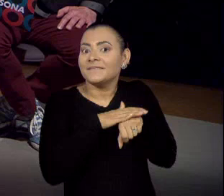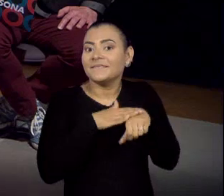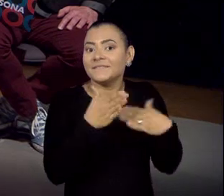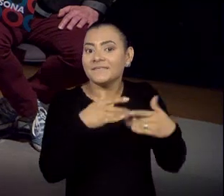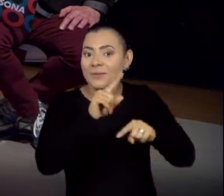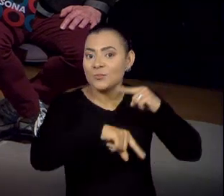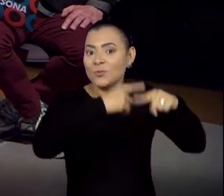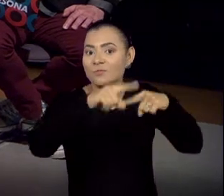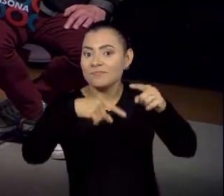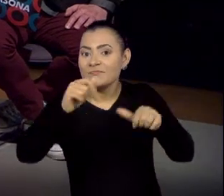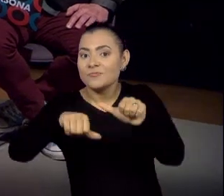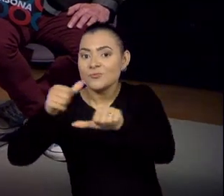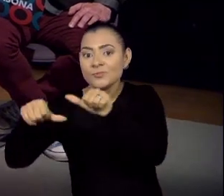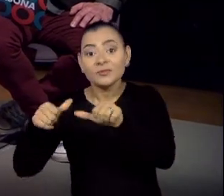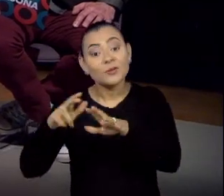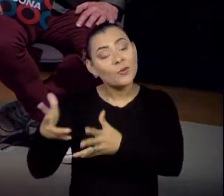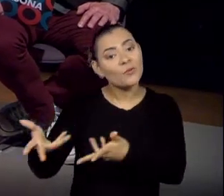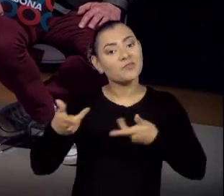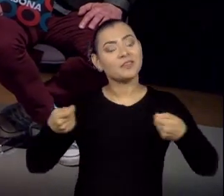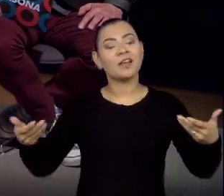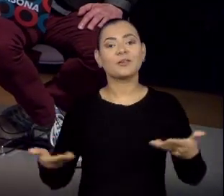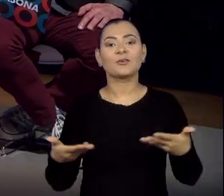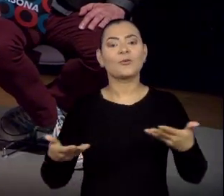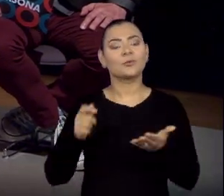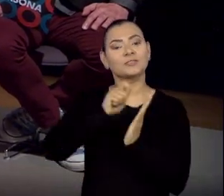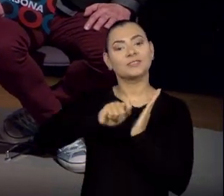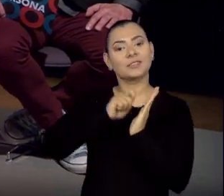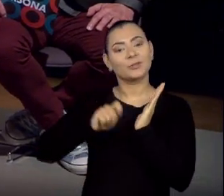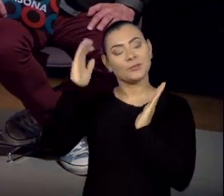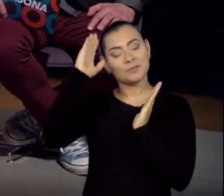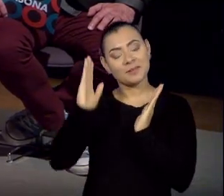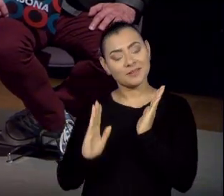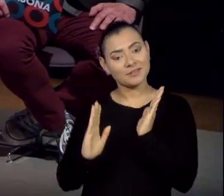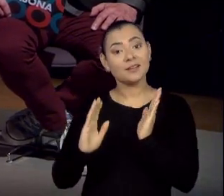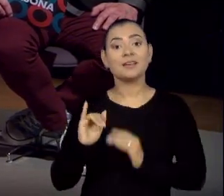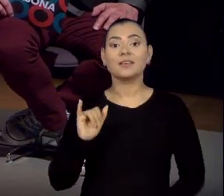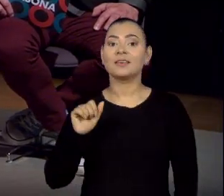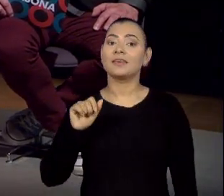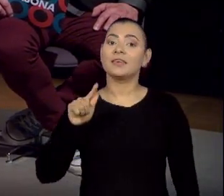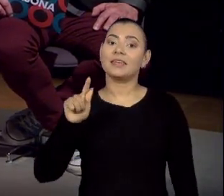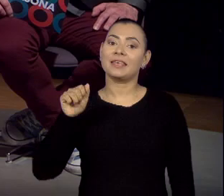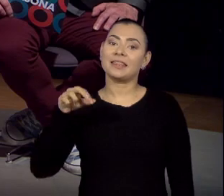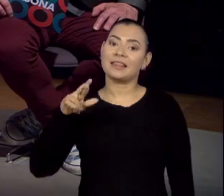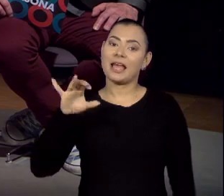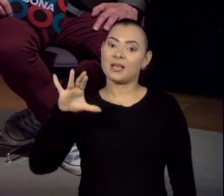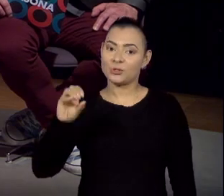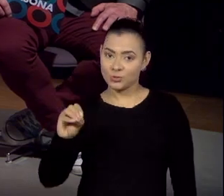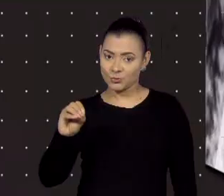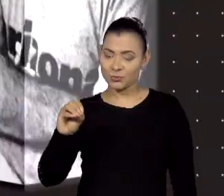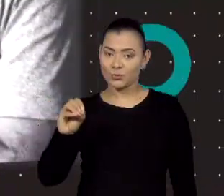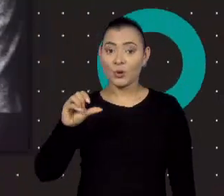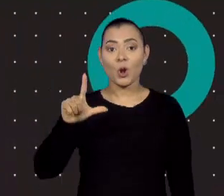com o nosso convidado de hoje, um dos mais celebrados escritores brasileiros, Inácio de Loyola Brandão.